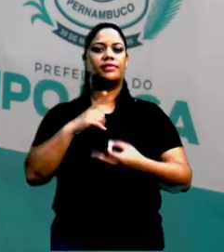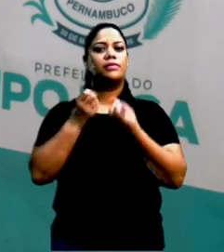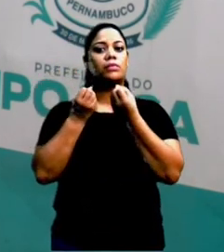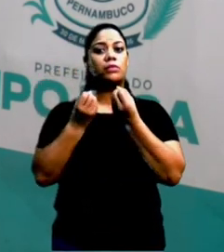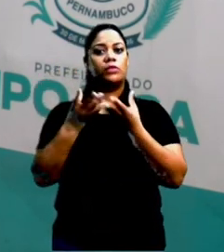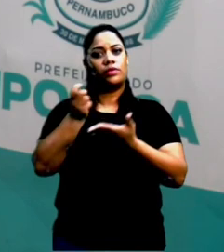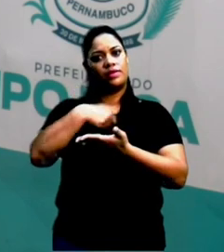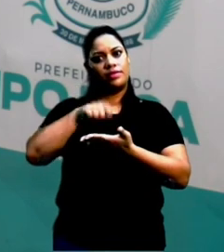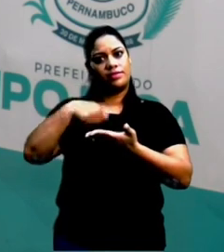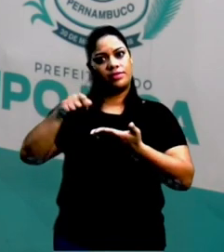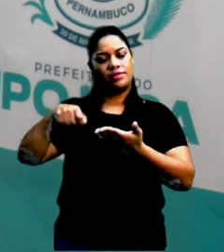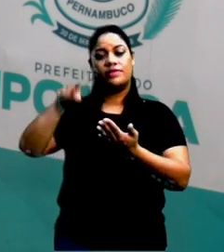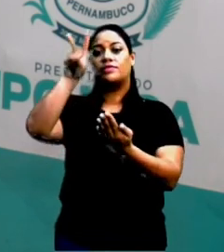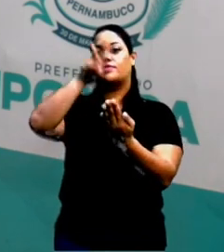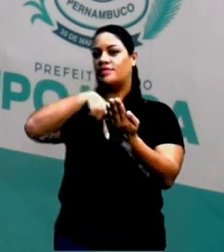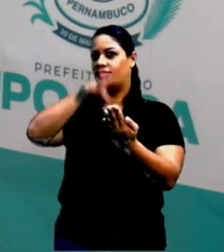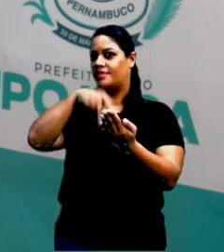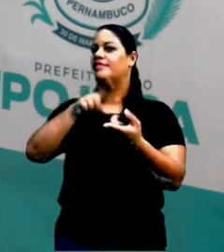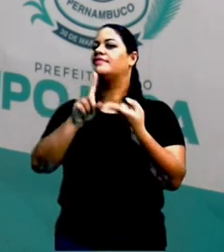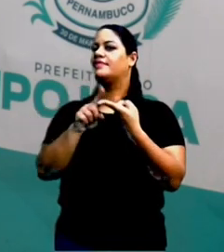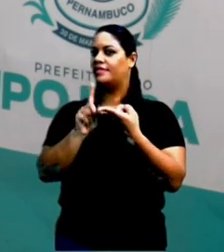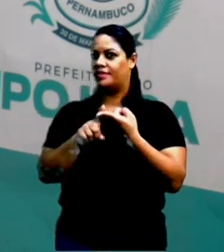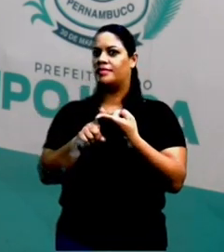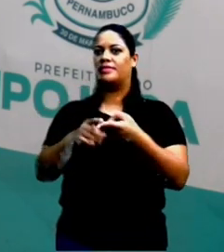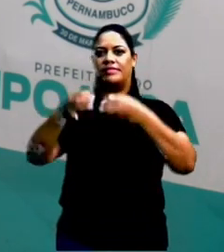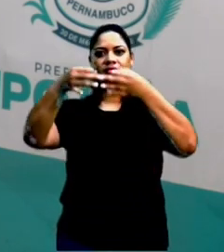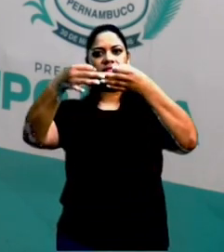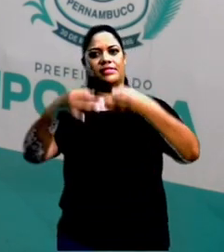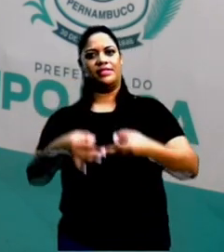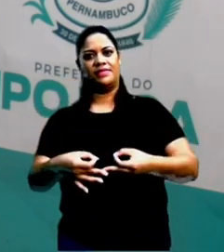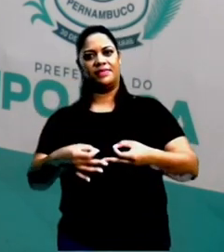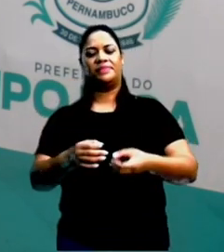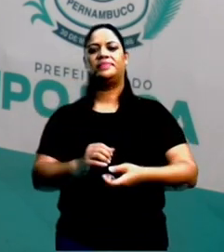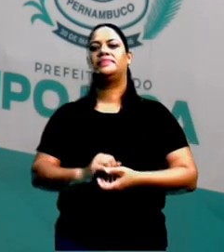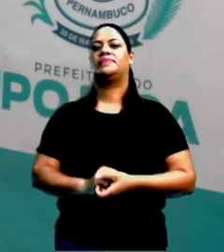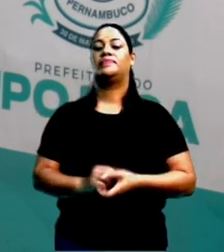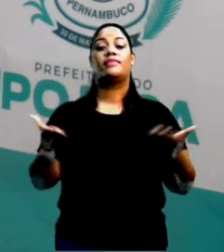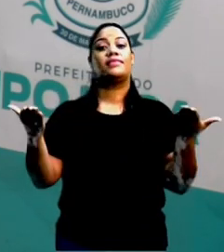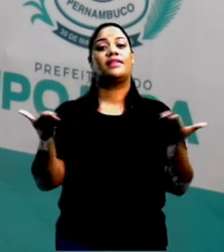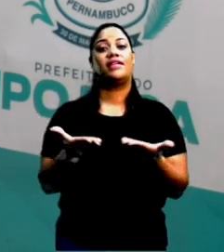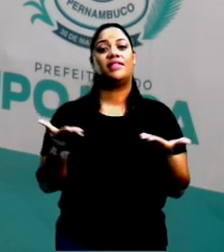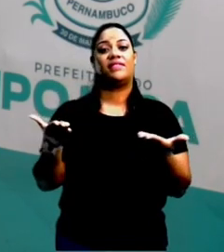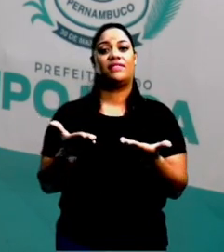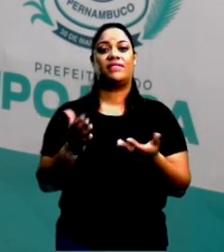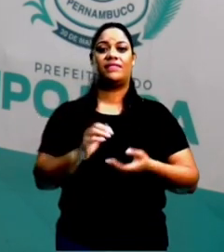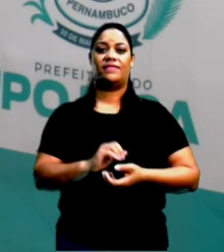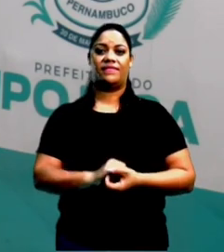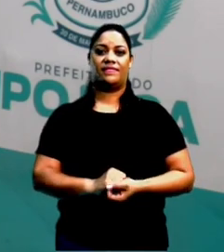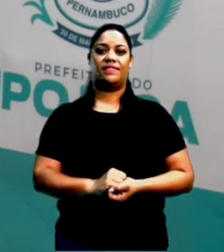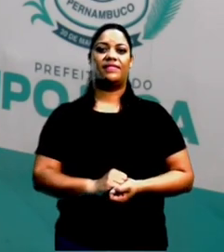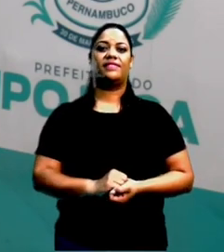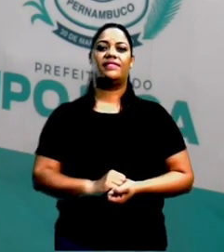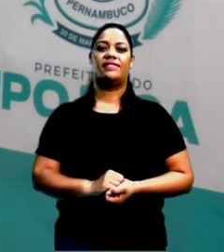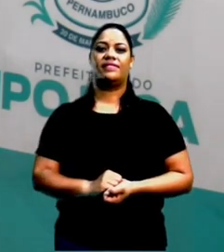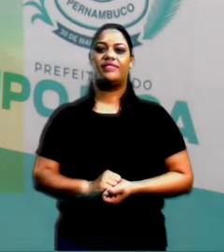boa escrita, você vai ler também corretamente. Agora nós vamos